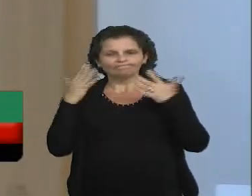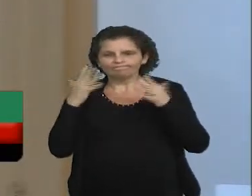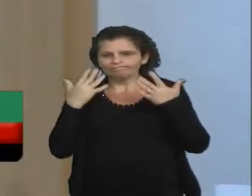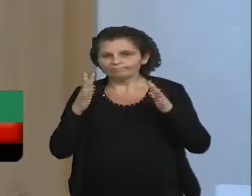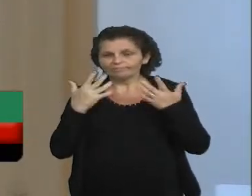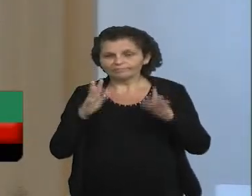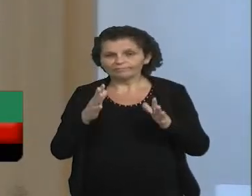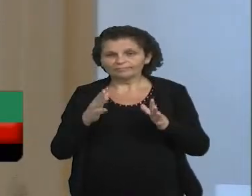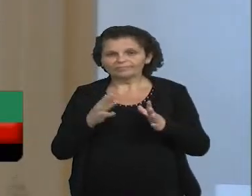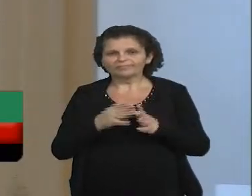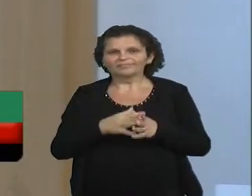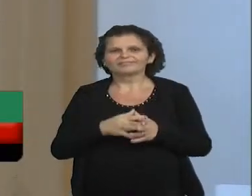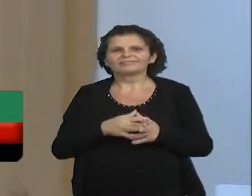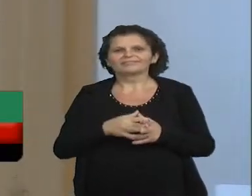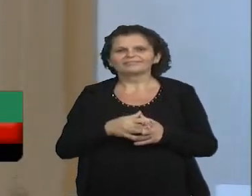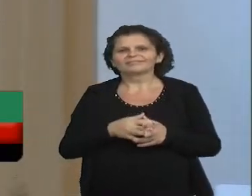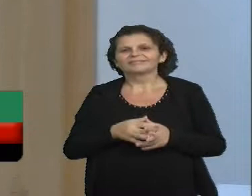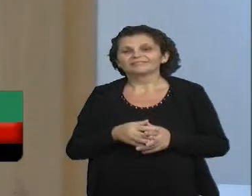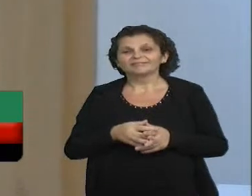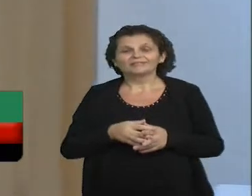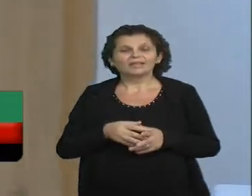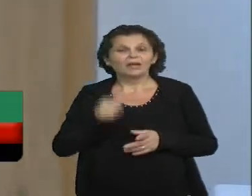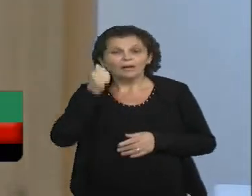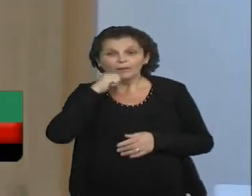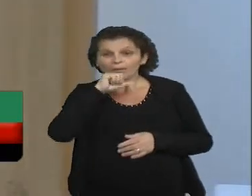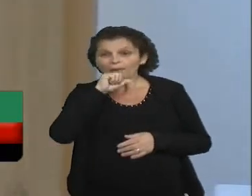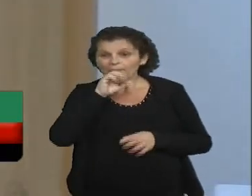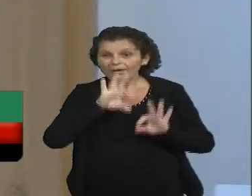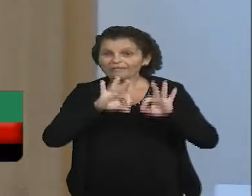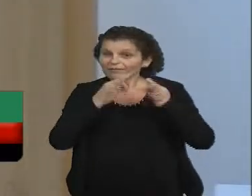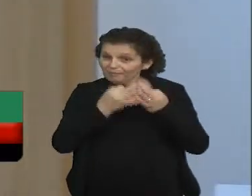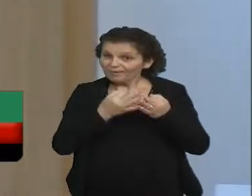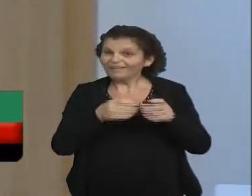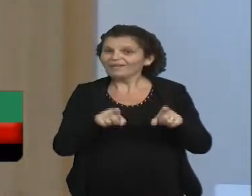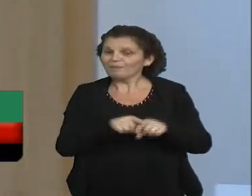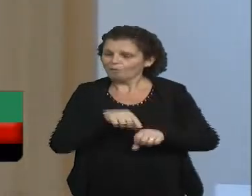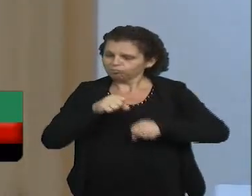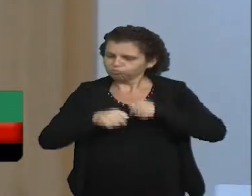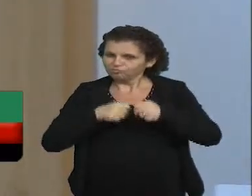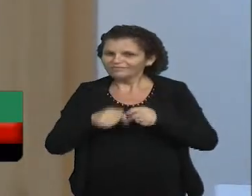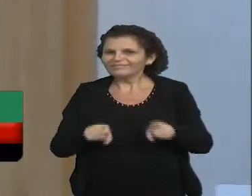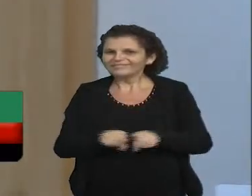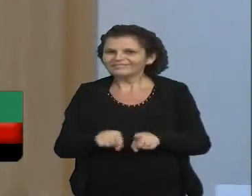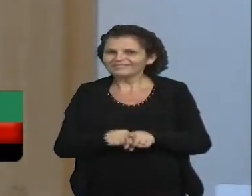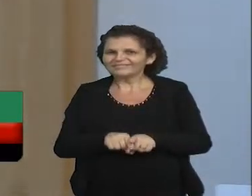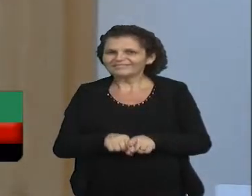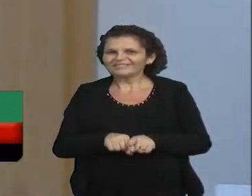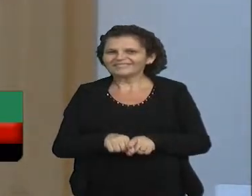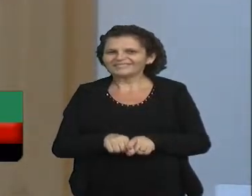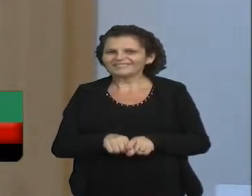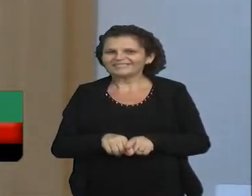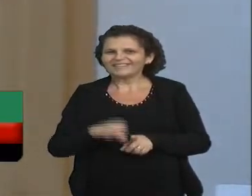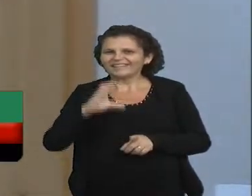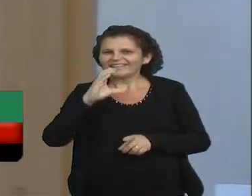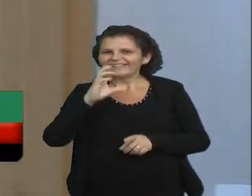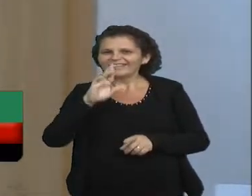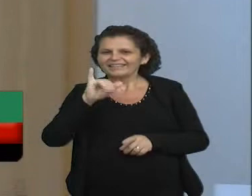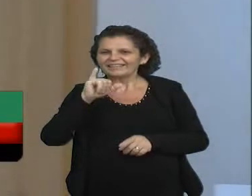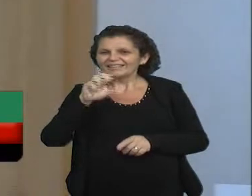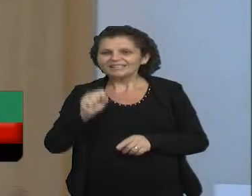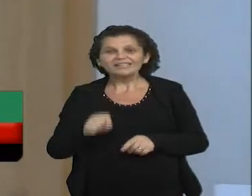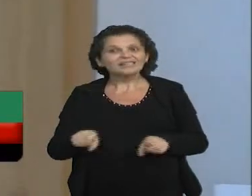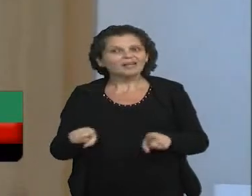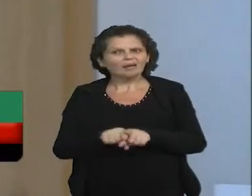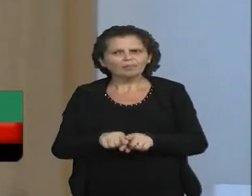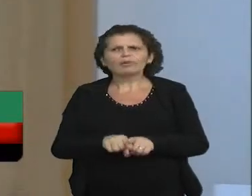Bruna, e mandar um Corredora. Super beijo para a tua mãe, porque é de família. Elas são maravilhosas. A Cris Corredor também é incrível.